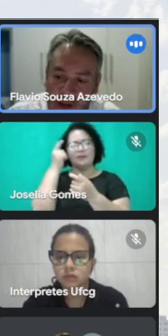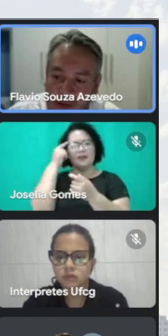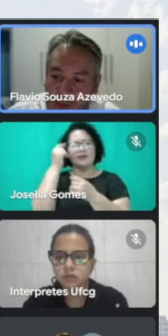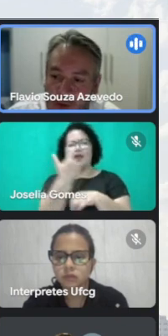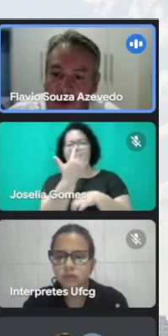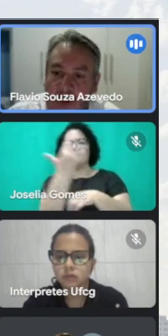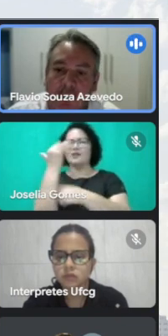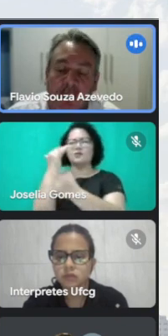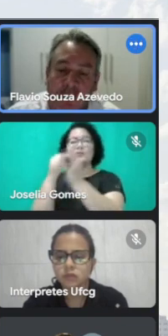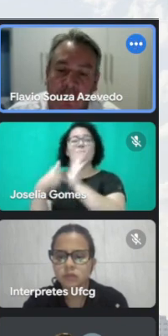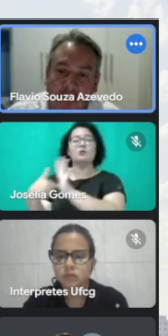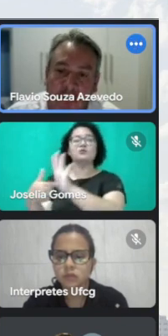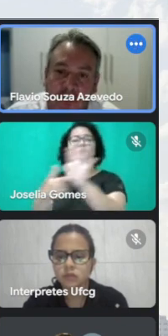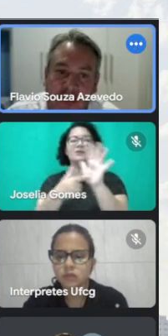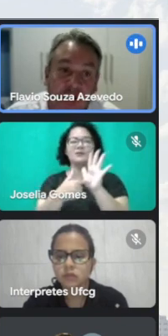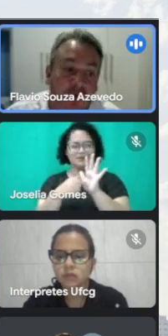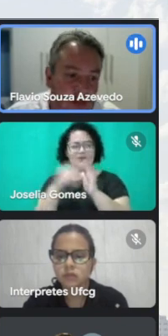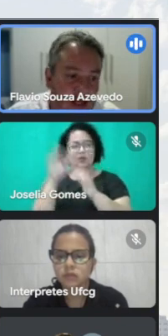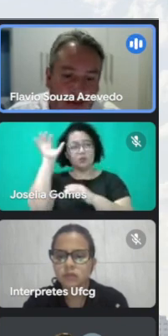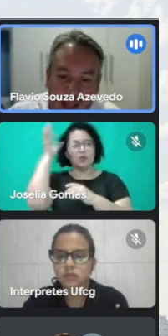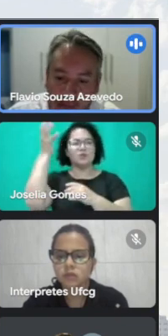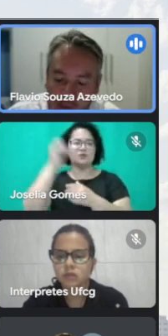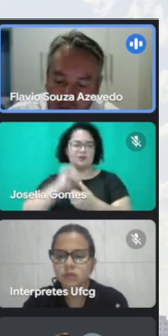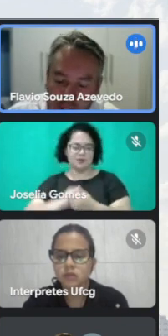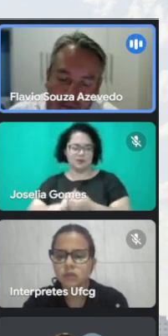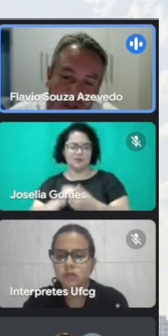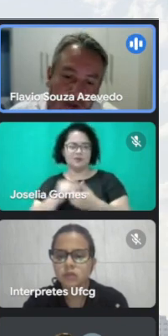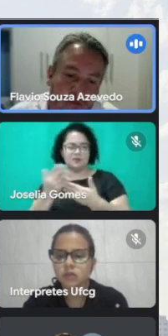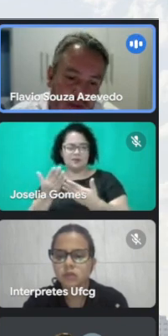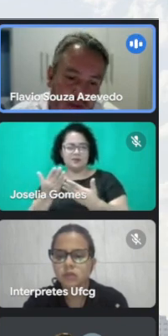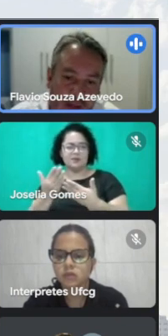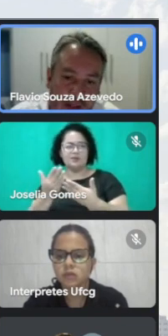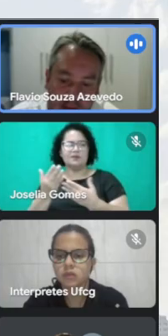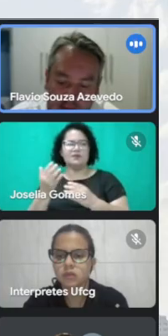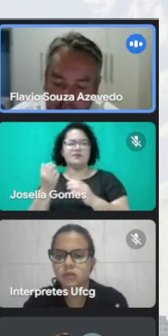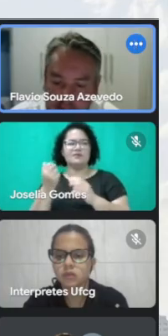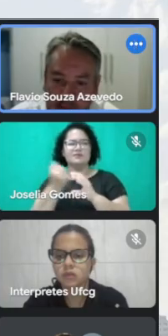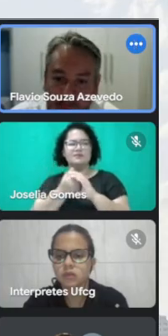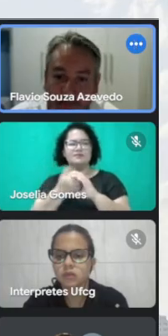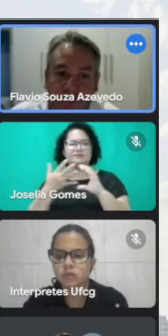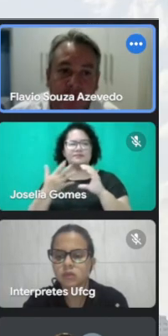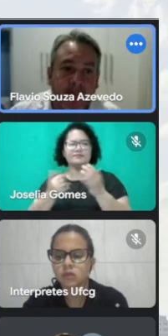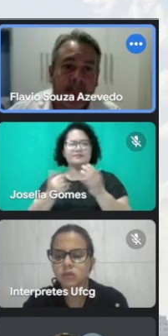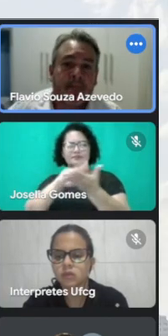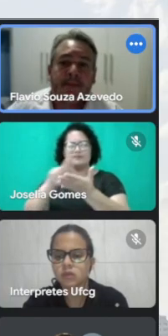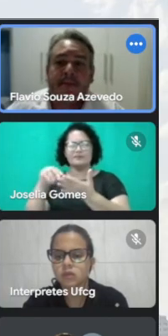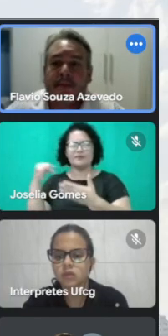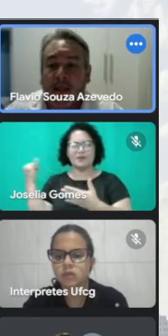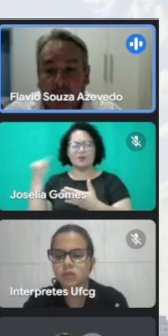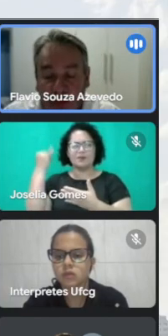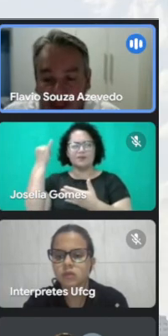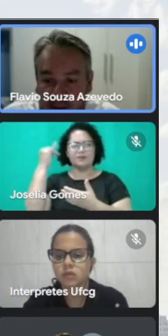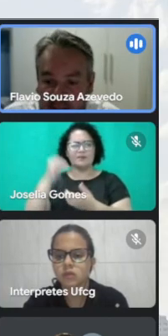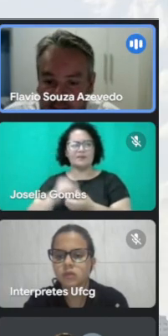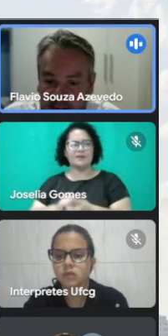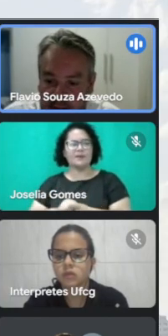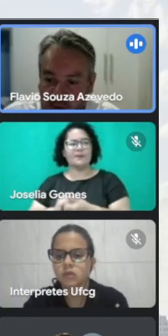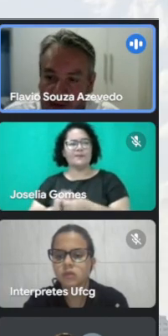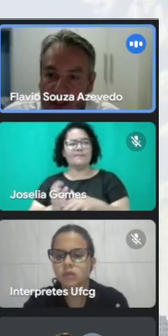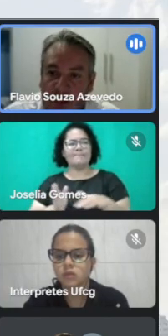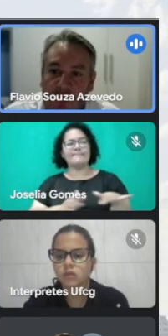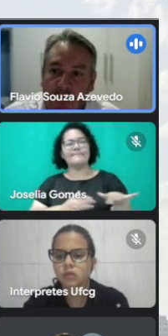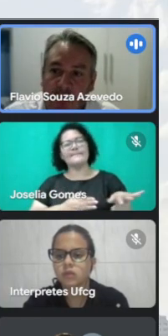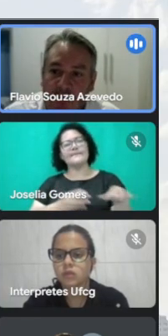um aspecto importante que consegue até abrir muitos caminhos, financiamentos, etc. Então, dentro